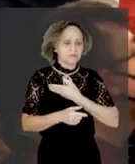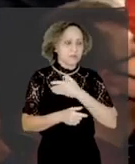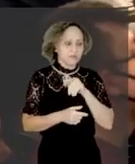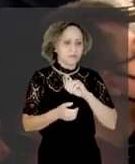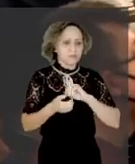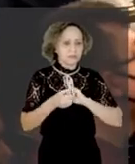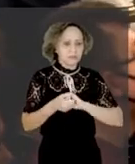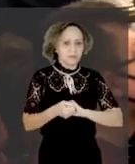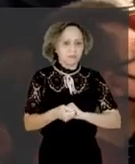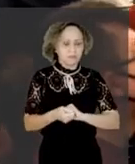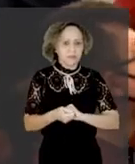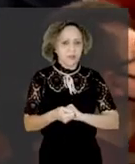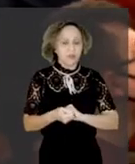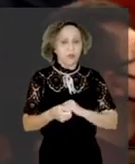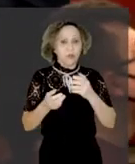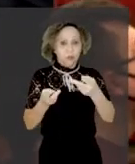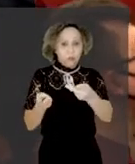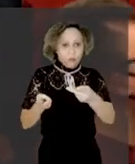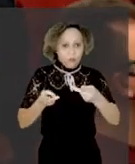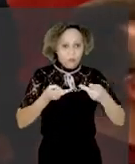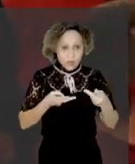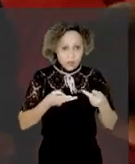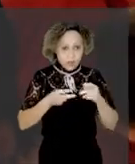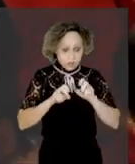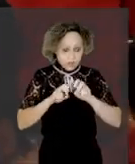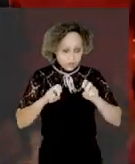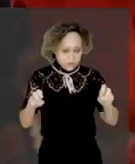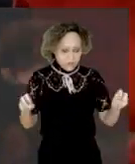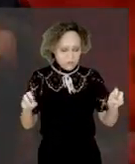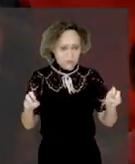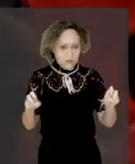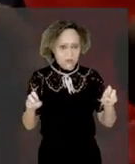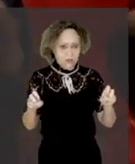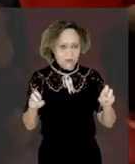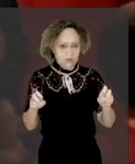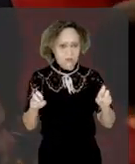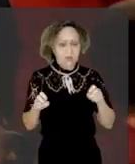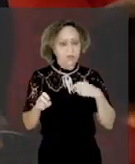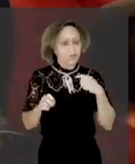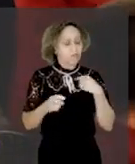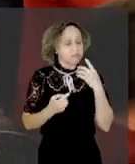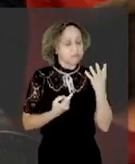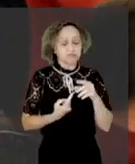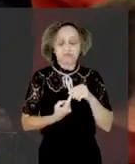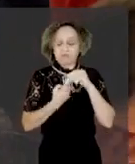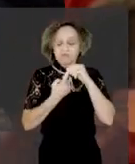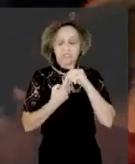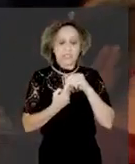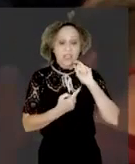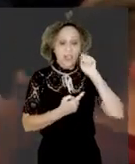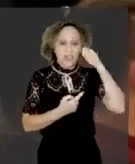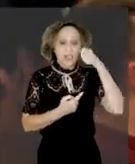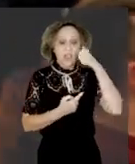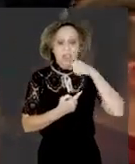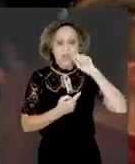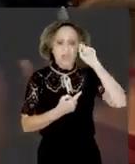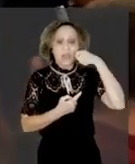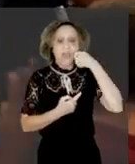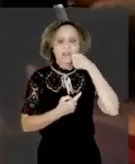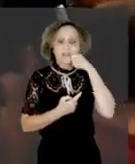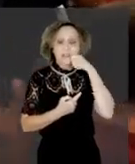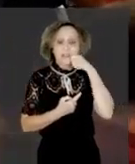Quero que recebam com uma salva de palmas Maria Marighella, que está aqui